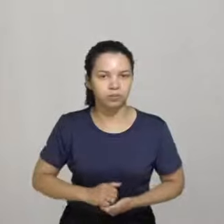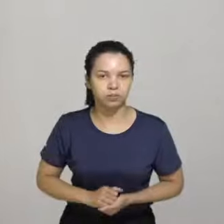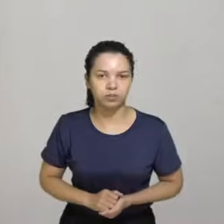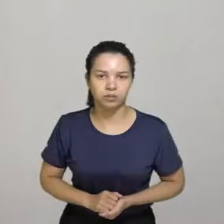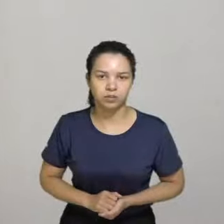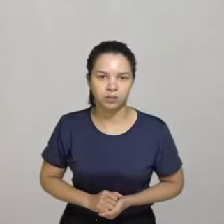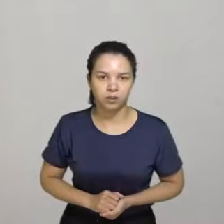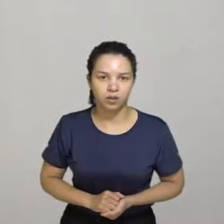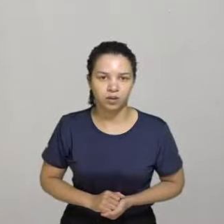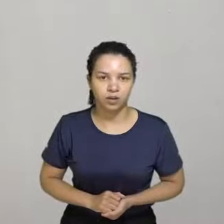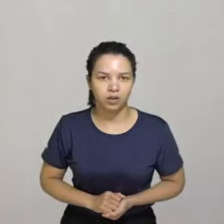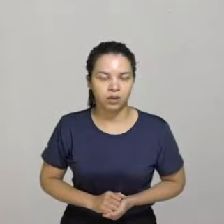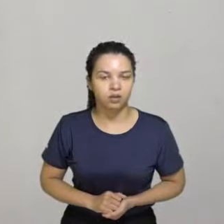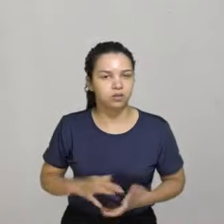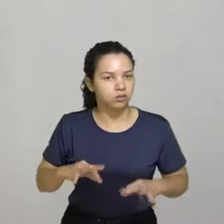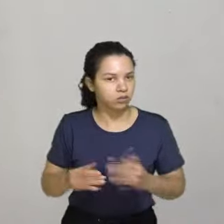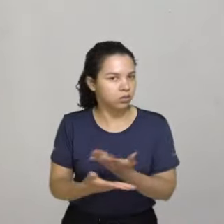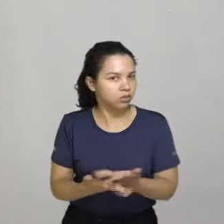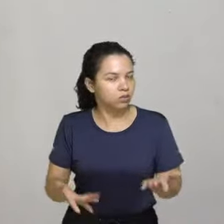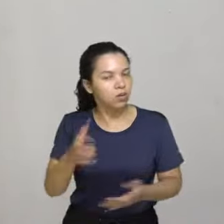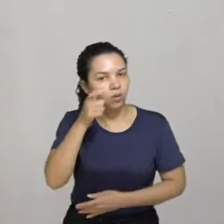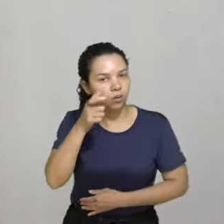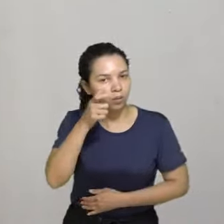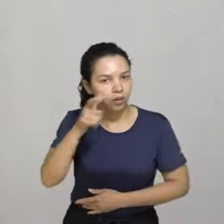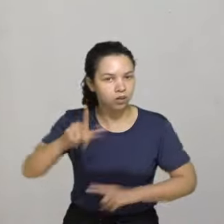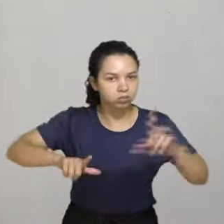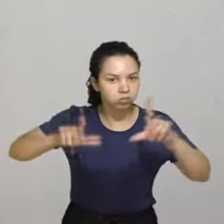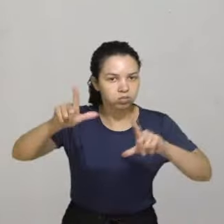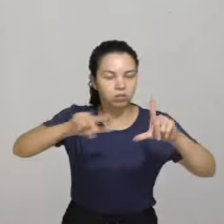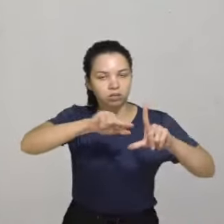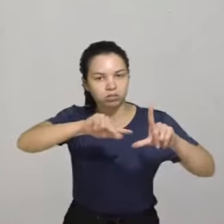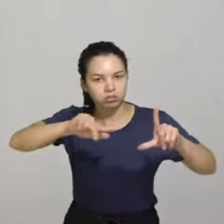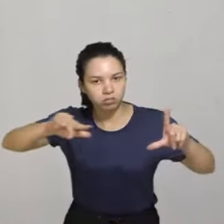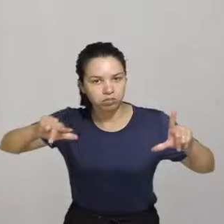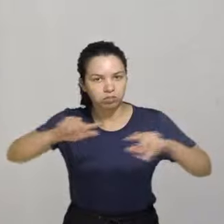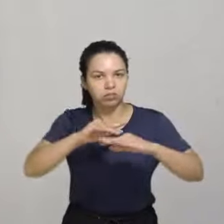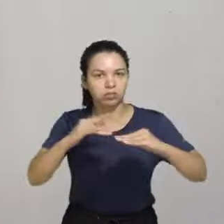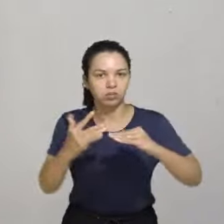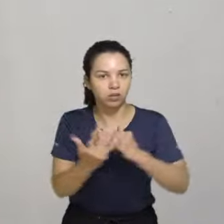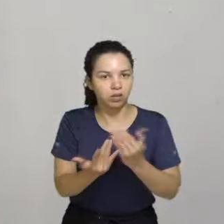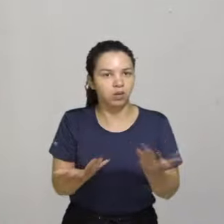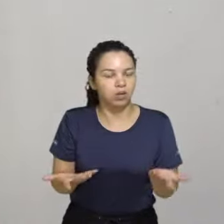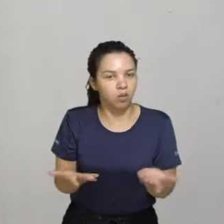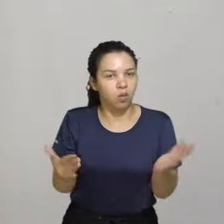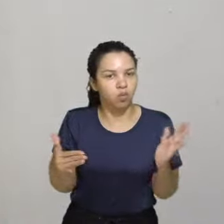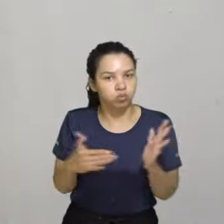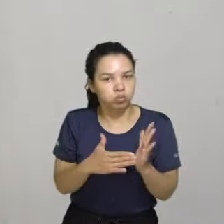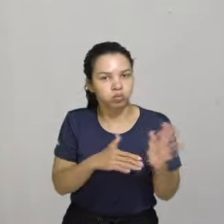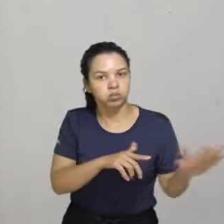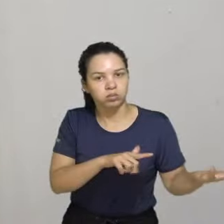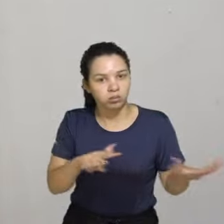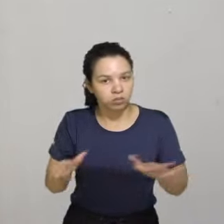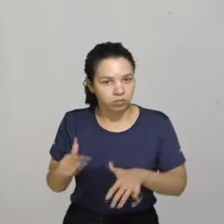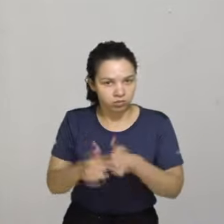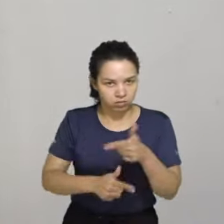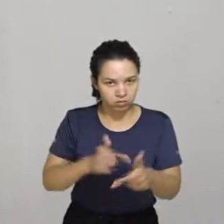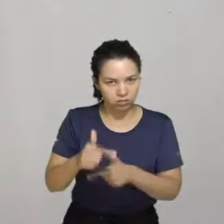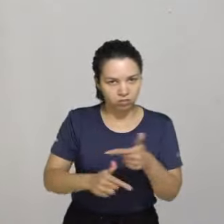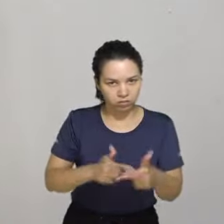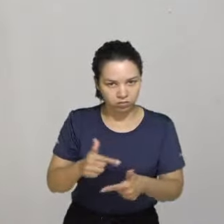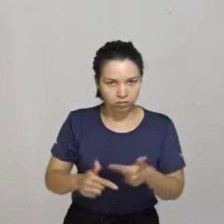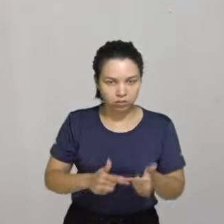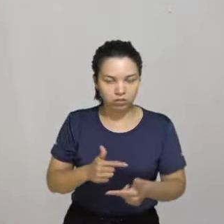todos que nos acompanham também aqui nos canais de comunicação da Assembleia Legislativa, quero deixar aqui nessa última semana de trabalho legislativo,